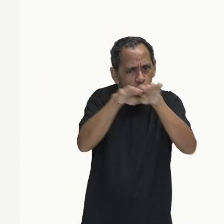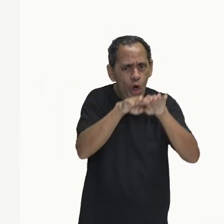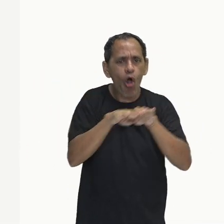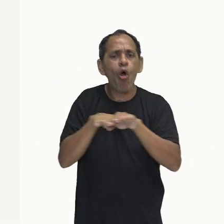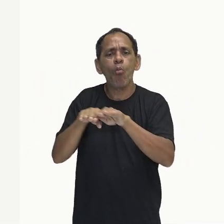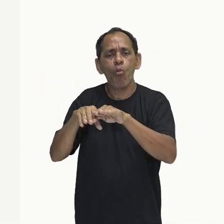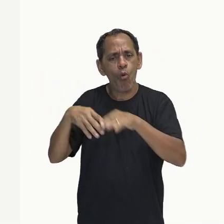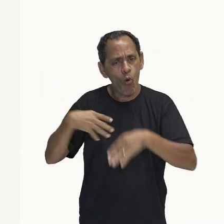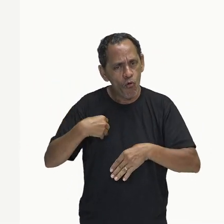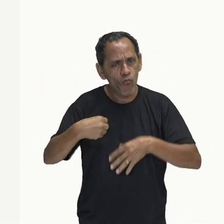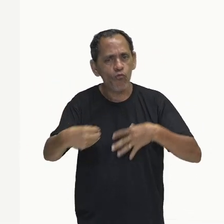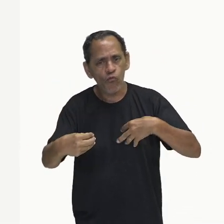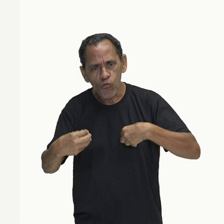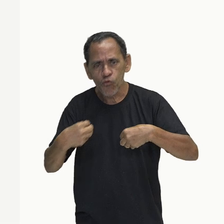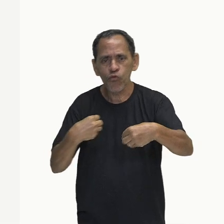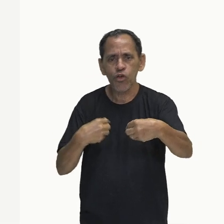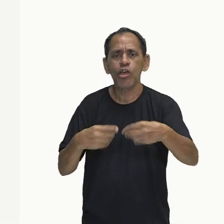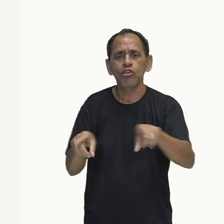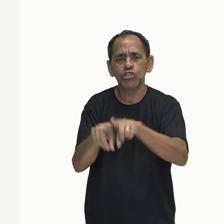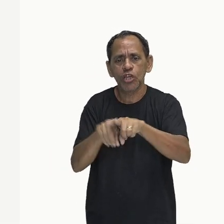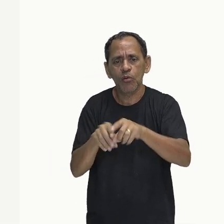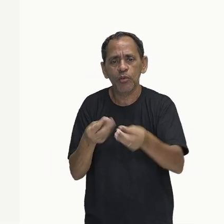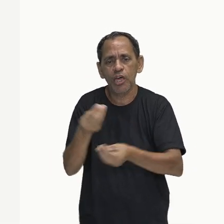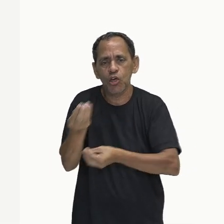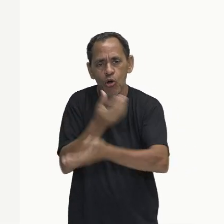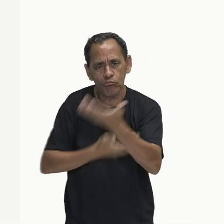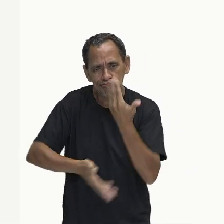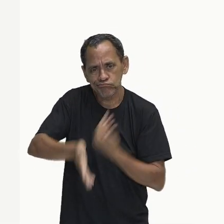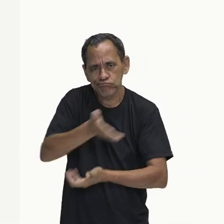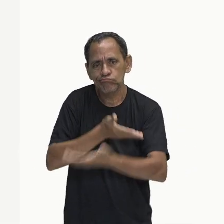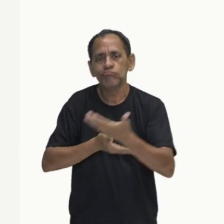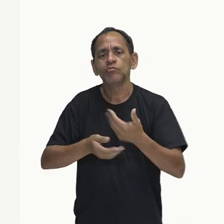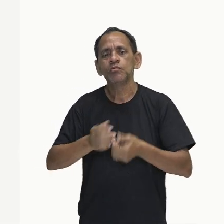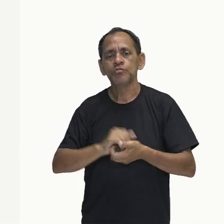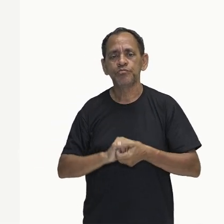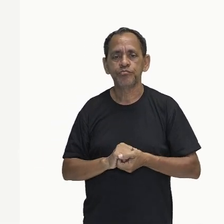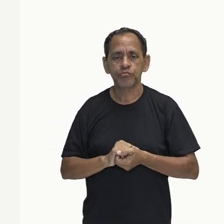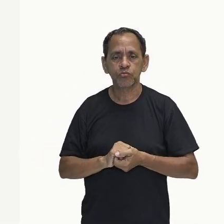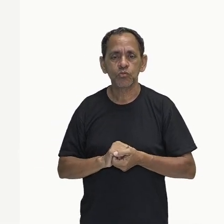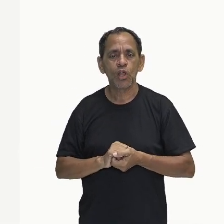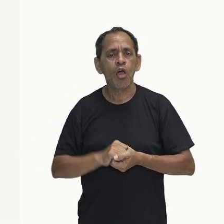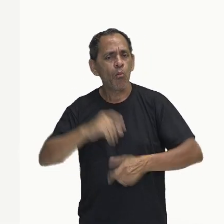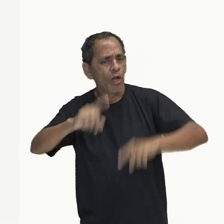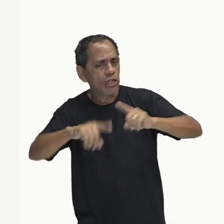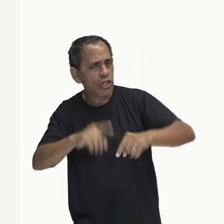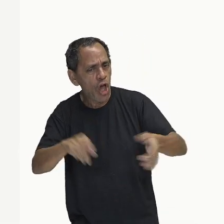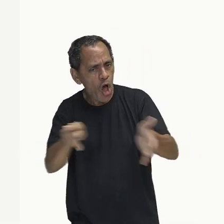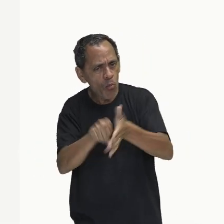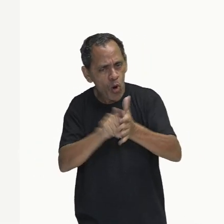partilhavam, inclusive, tudo. Partilhavam seus bens, sua